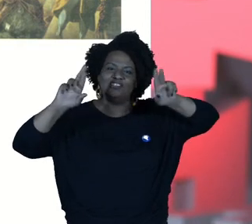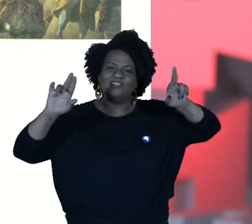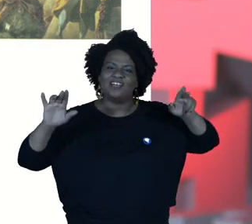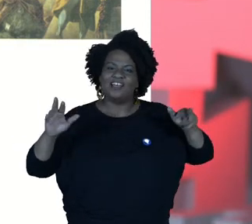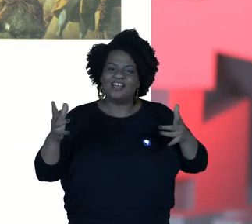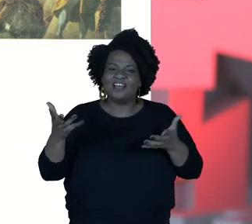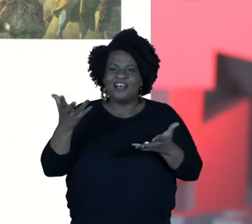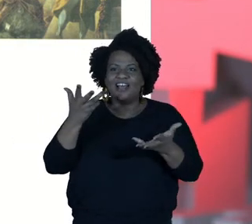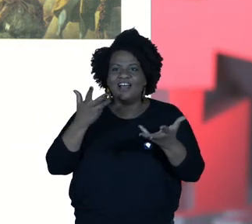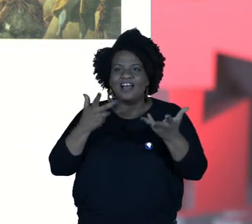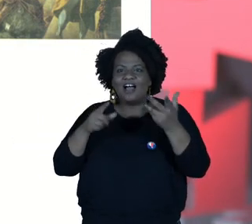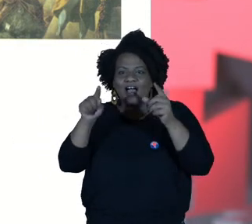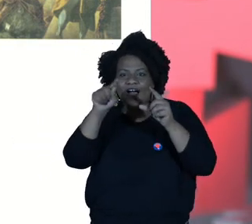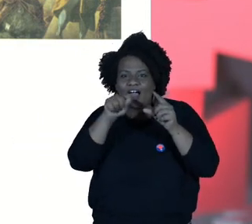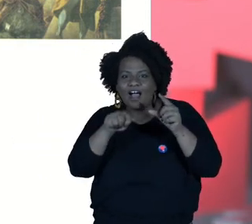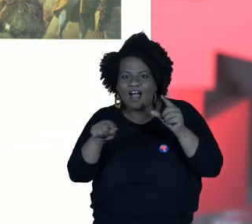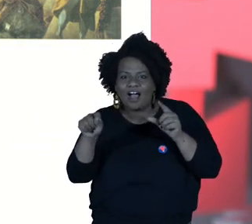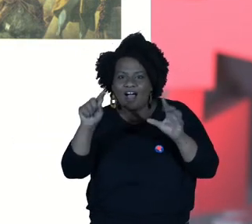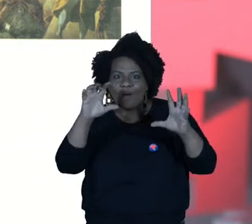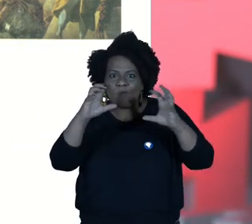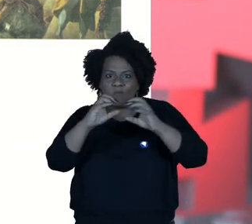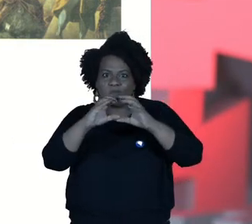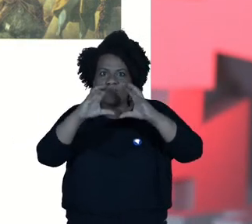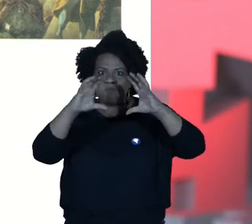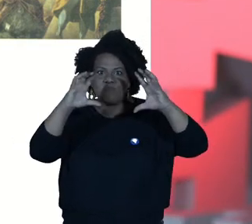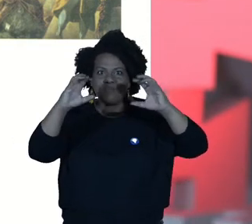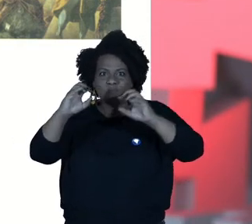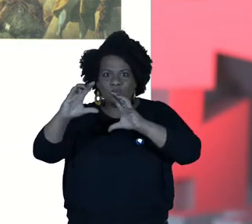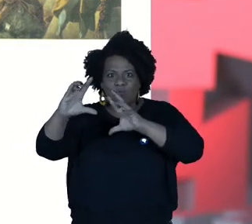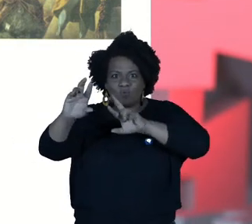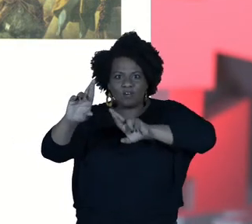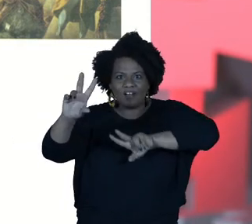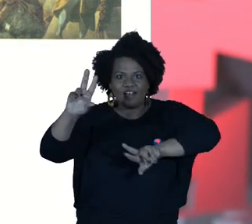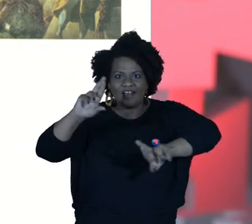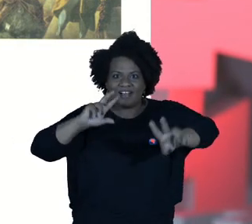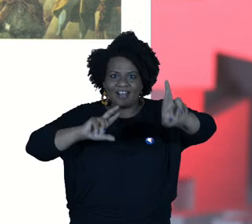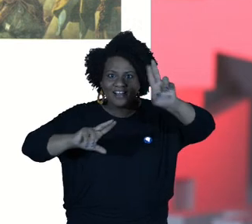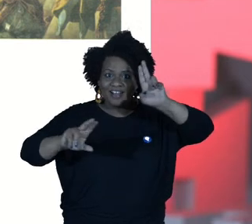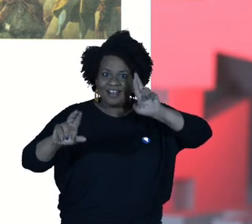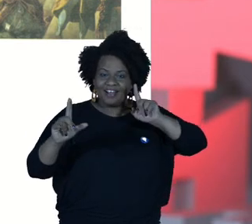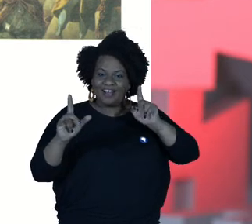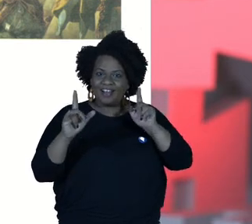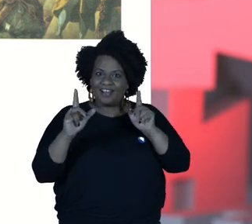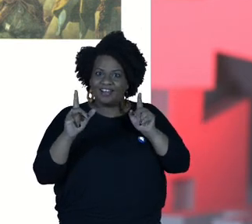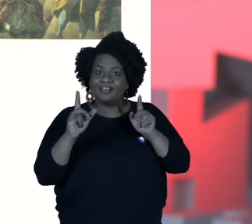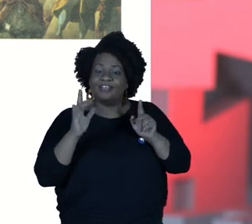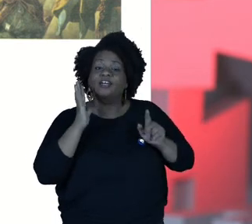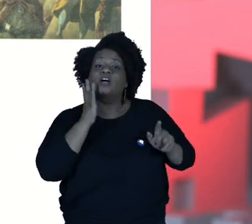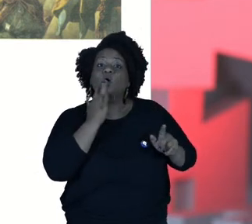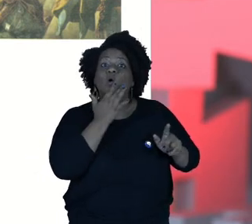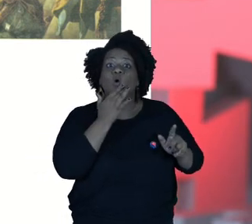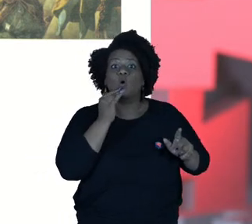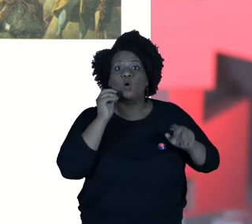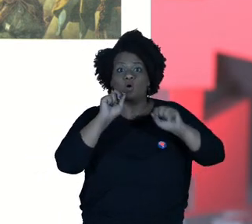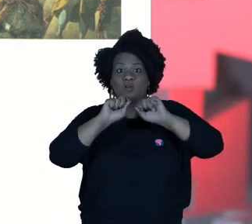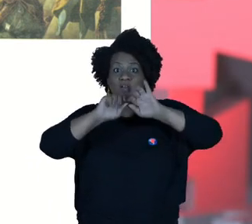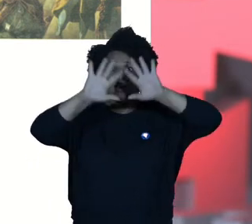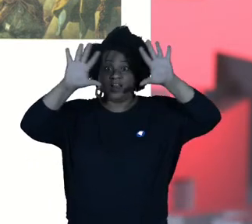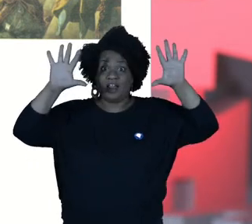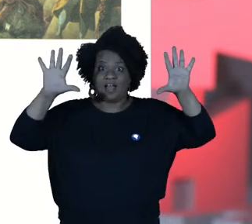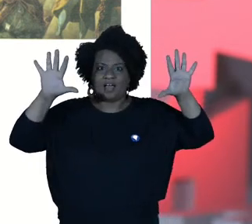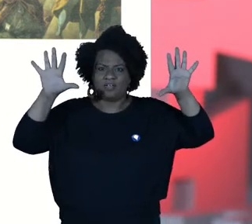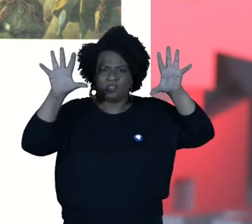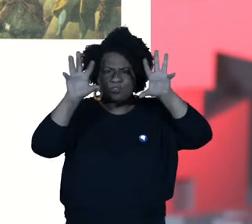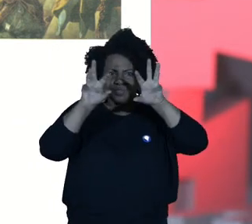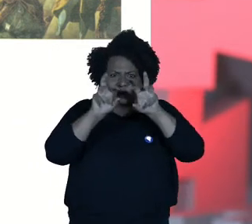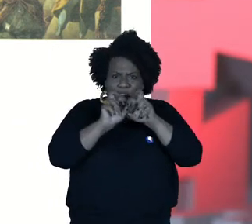envolventes, arredondadas, volumosas. O contraste de claro e escuro é muito